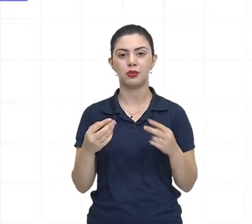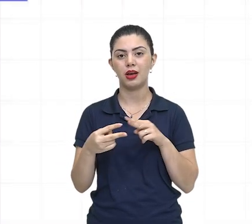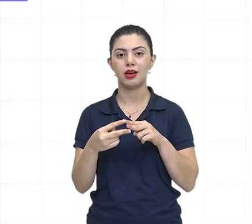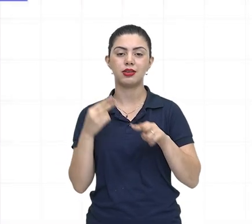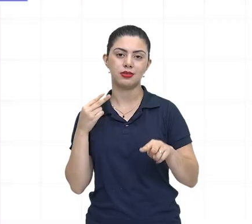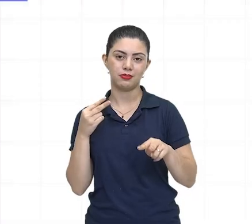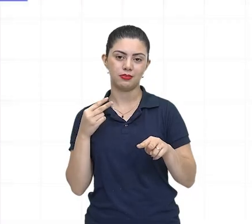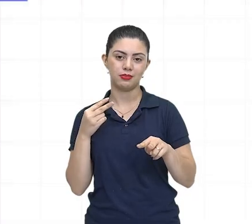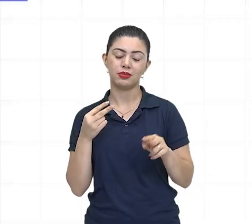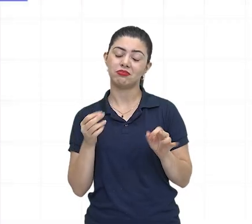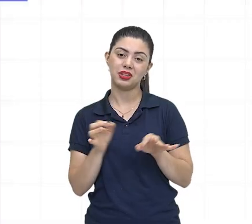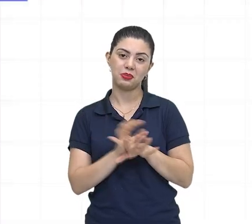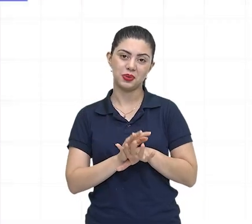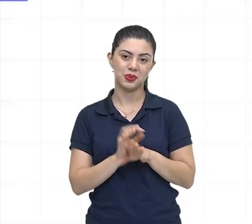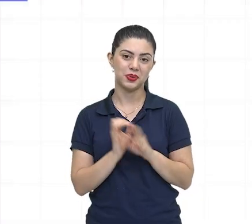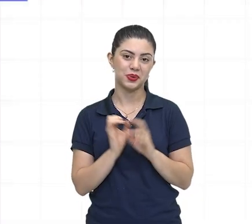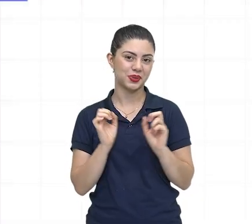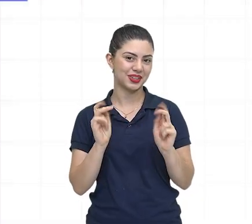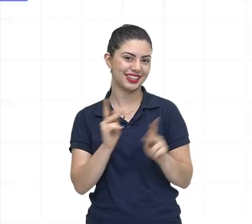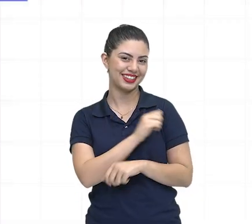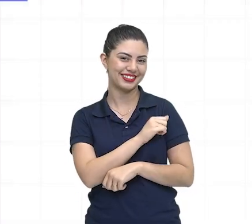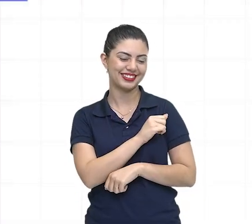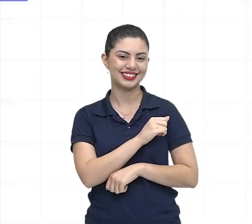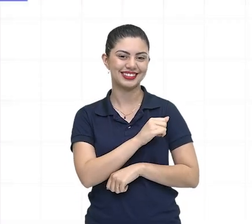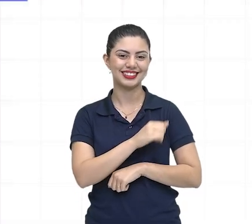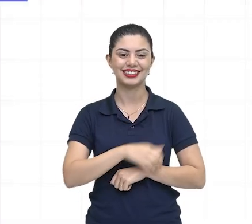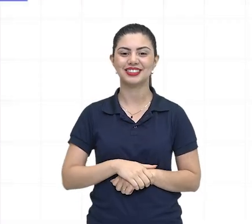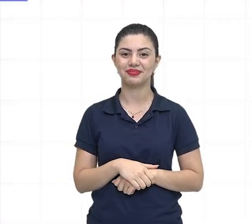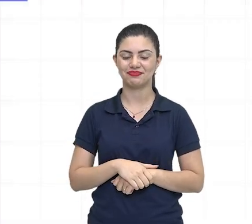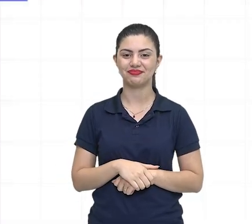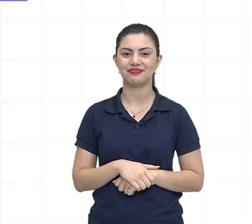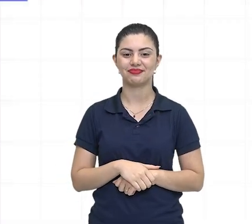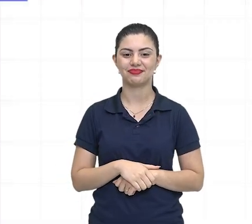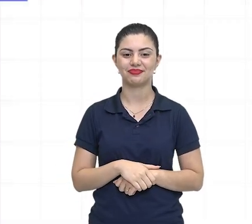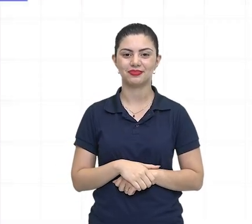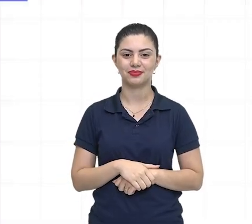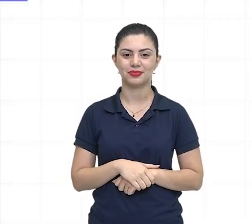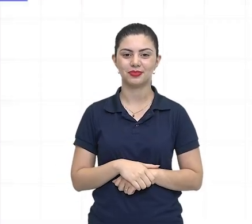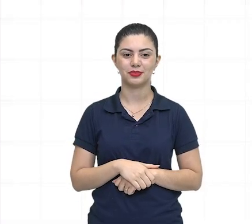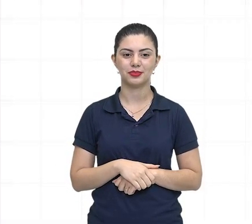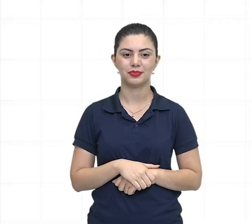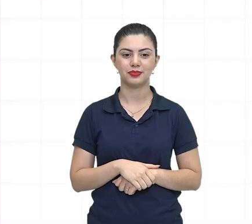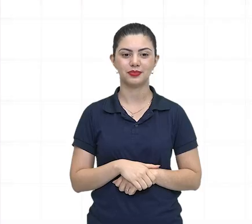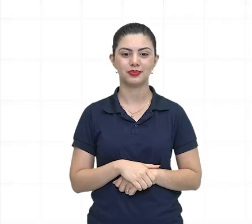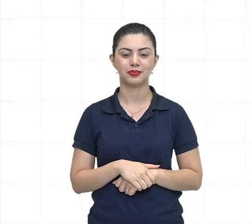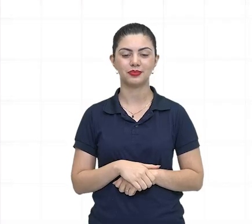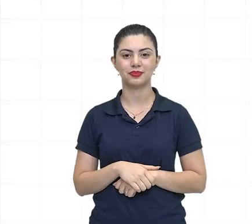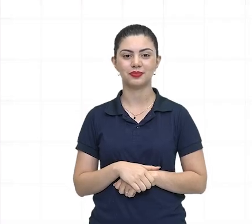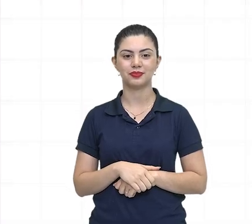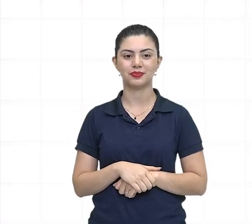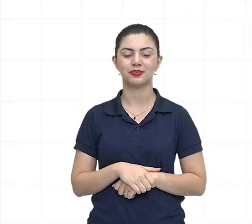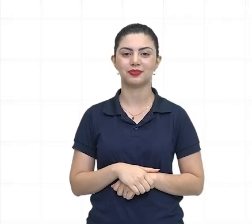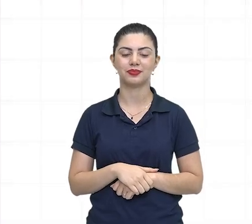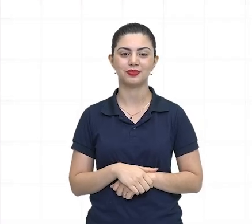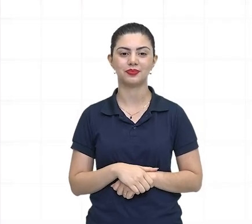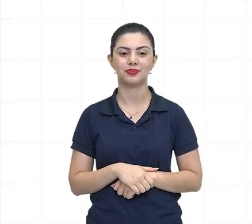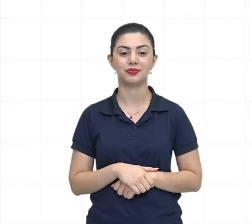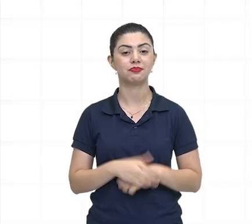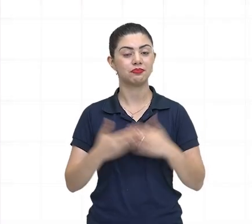ímpar, fim. Beleza, meu povo? Já foi uma ideia, tá? Então, agora vamos